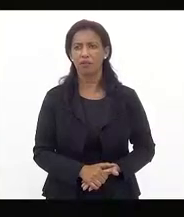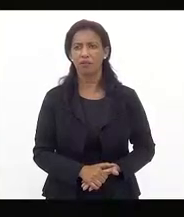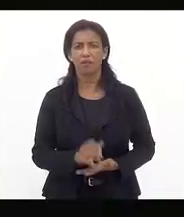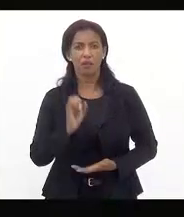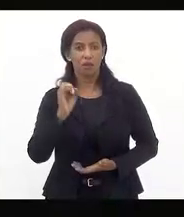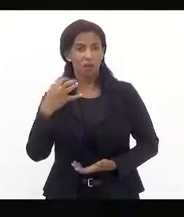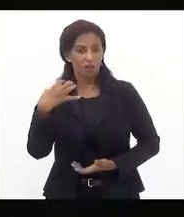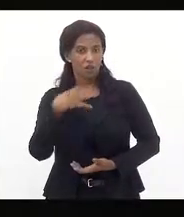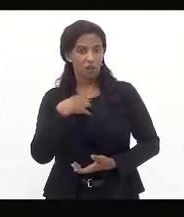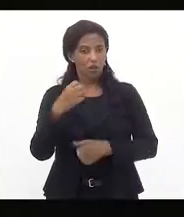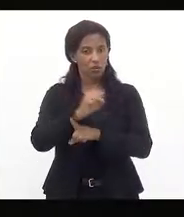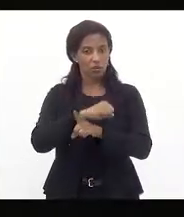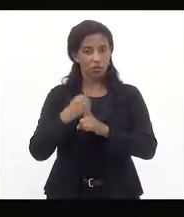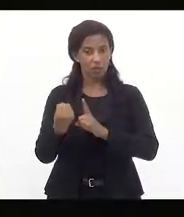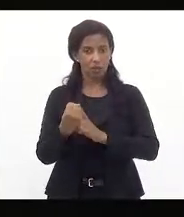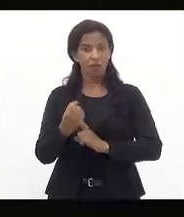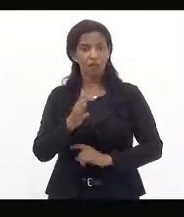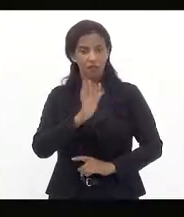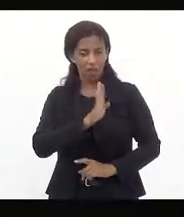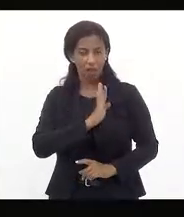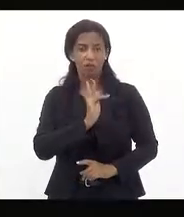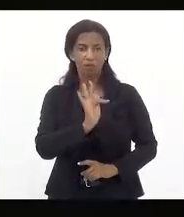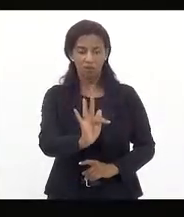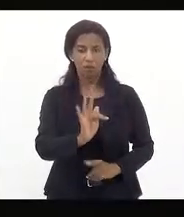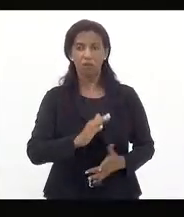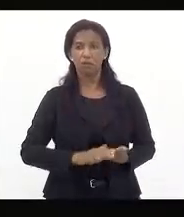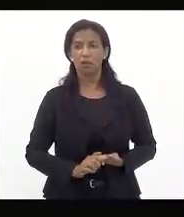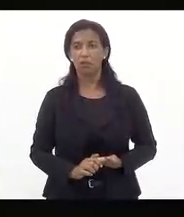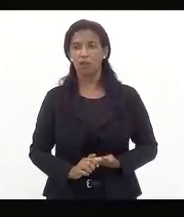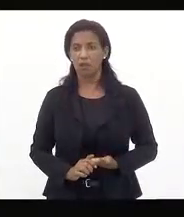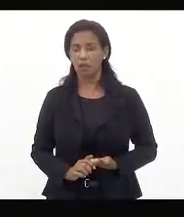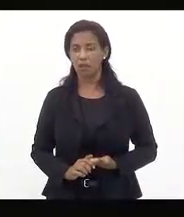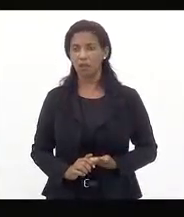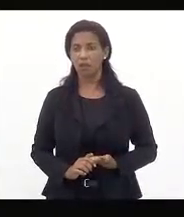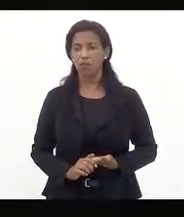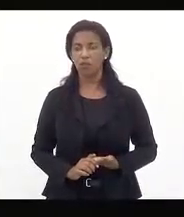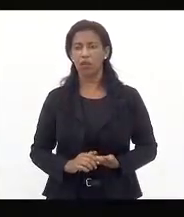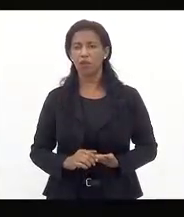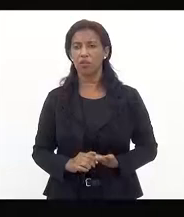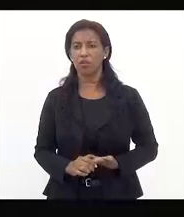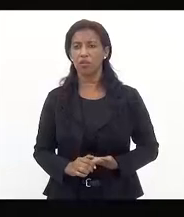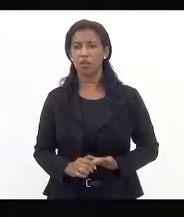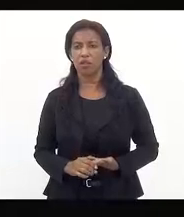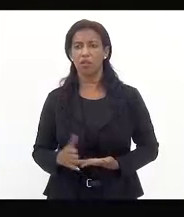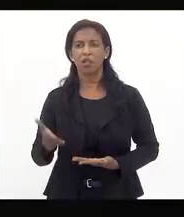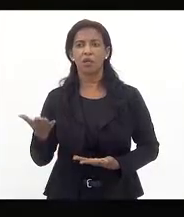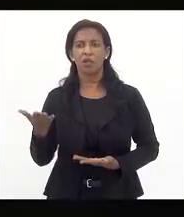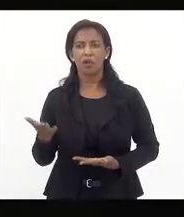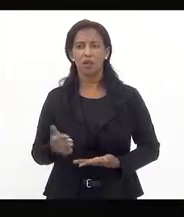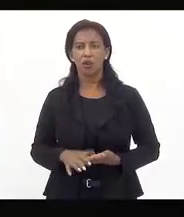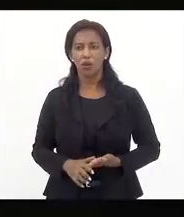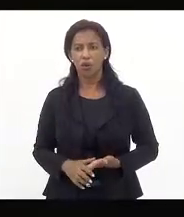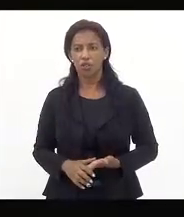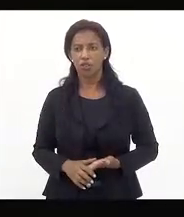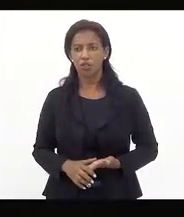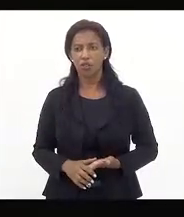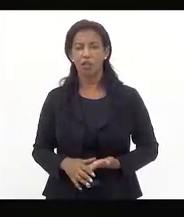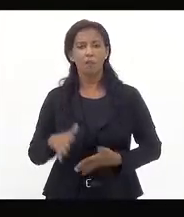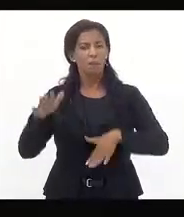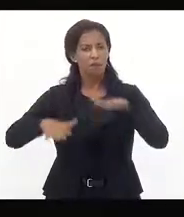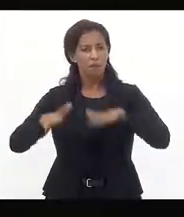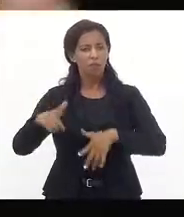nessa nossa sociedade fluminense. A vedação da realização de serviços públicos, mesmo em havendo